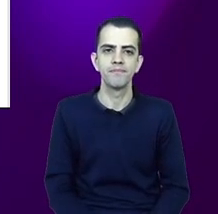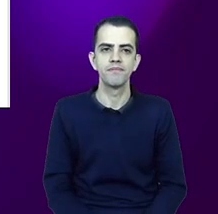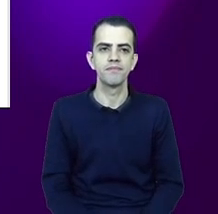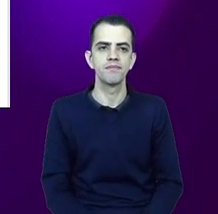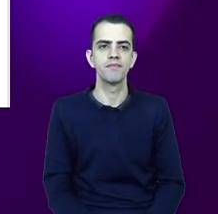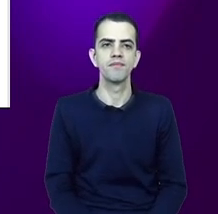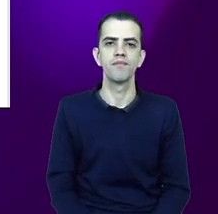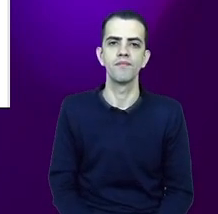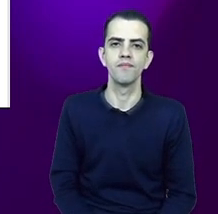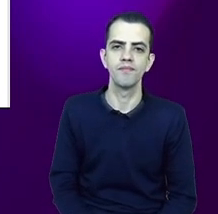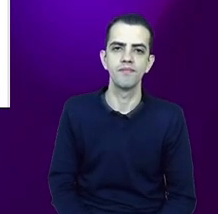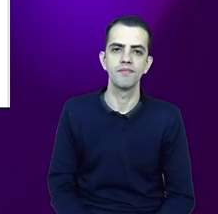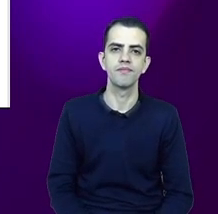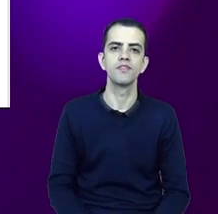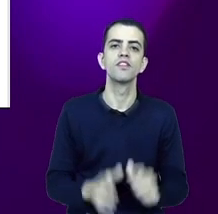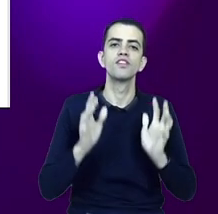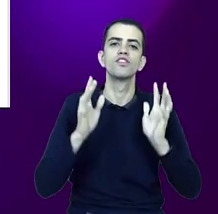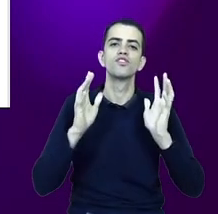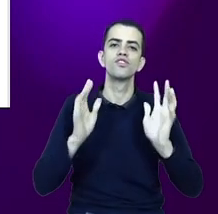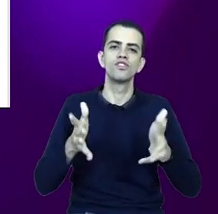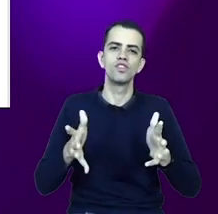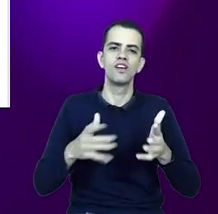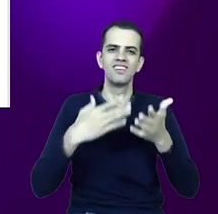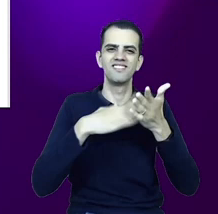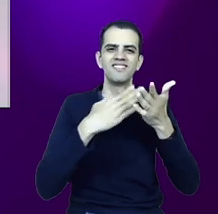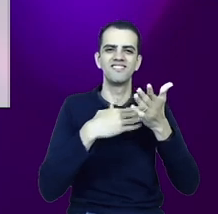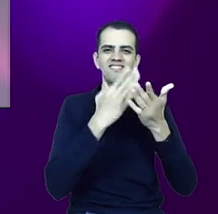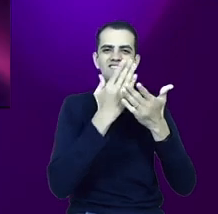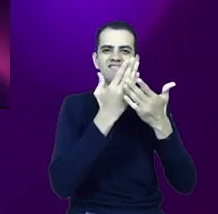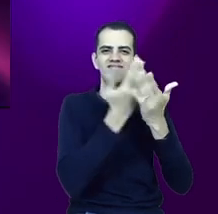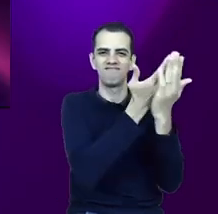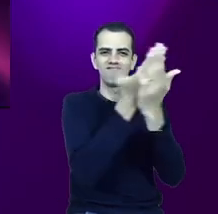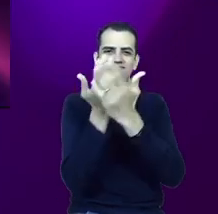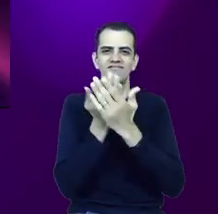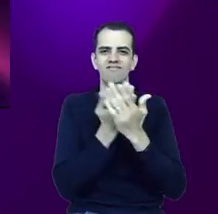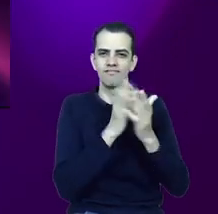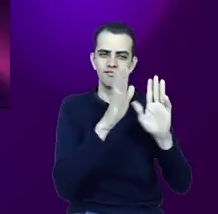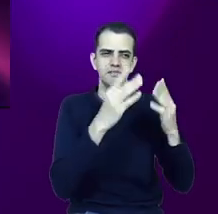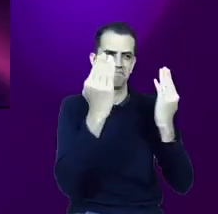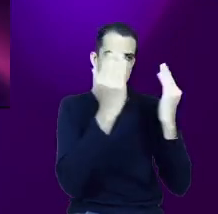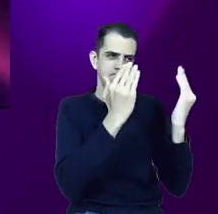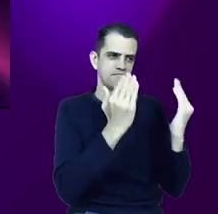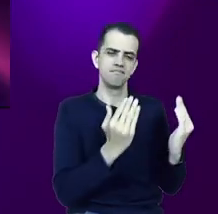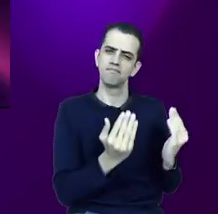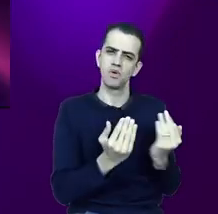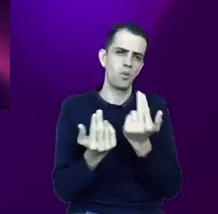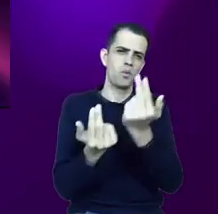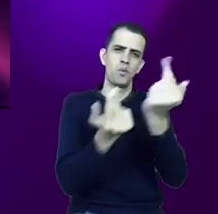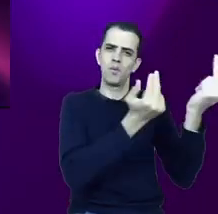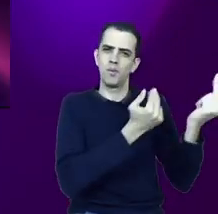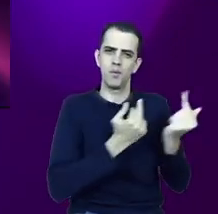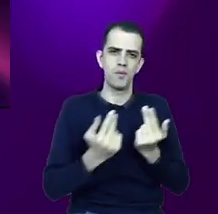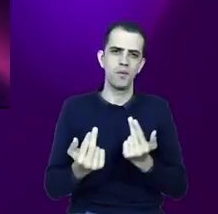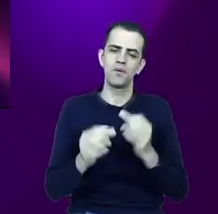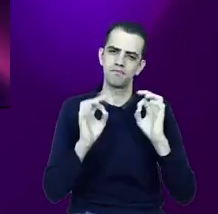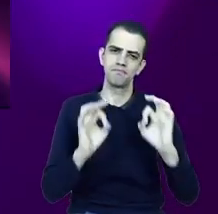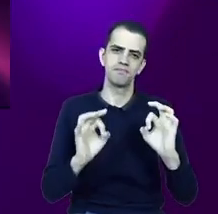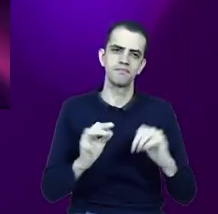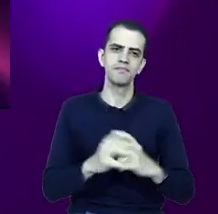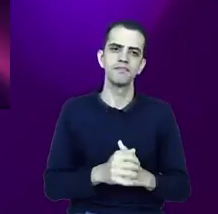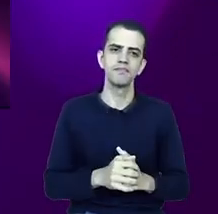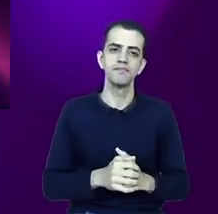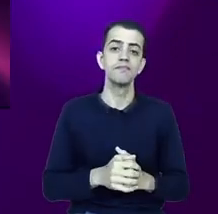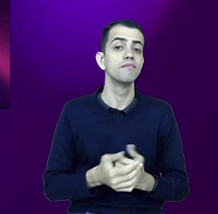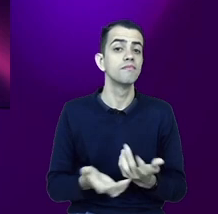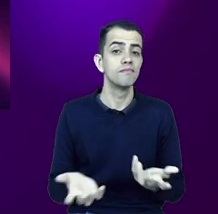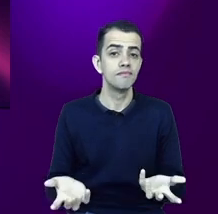Uma gama variada de estudos já comprovam isso, né? Isso aí é bem estabelecido. E já que é assim, né, digamos, a